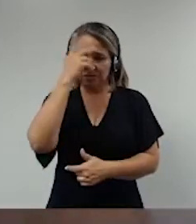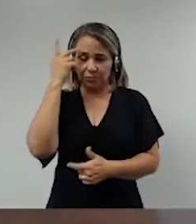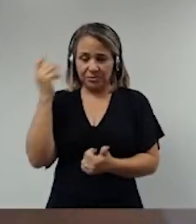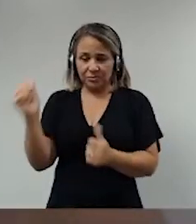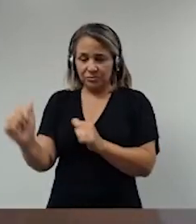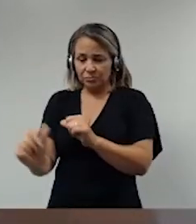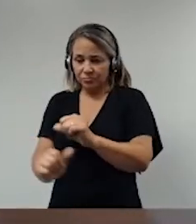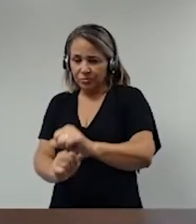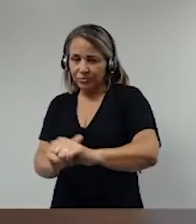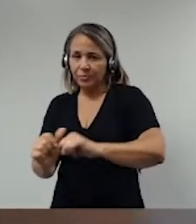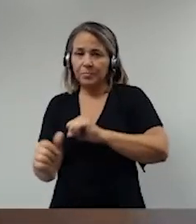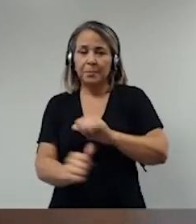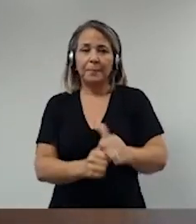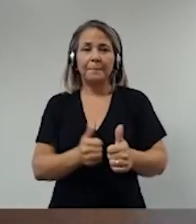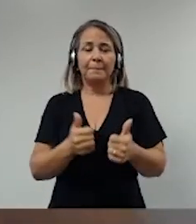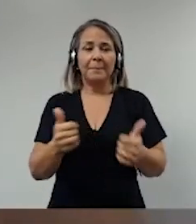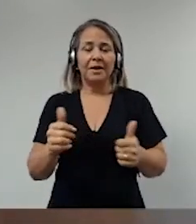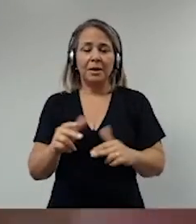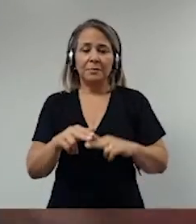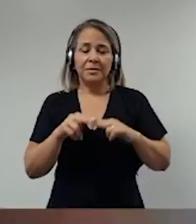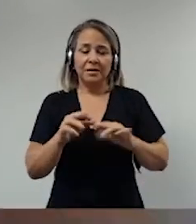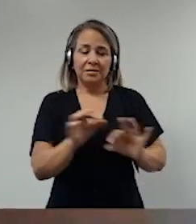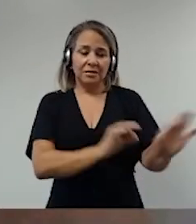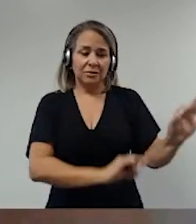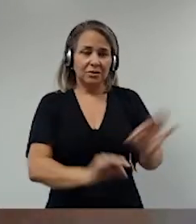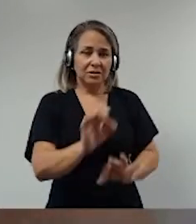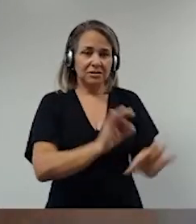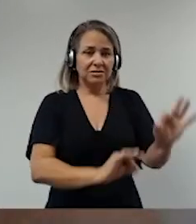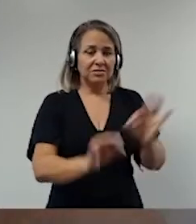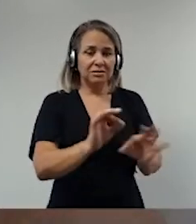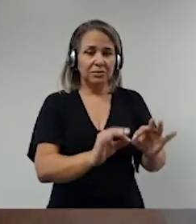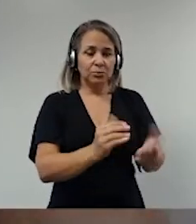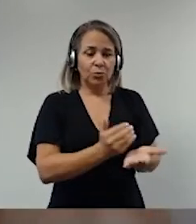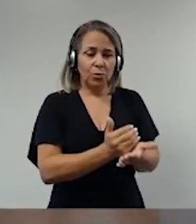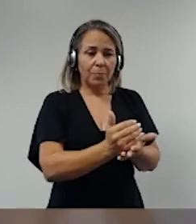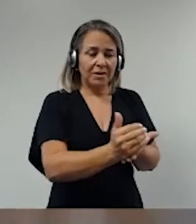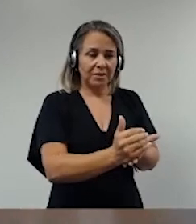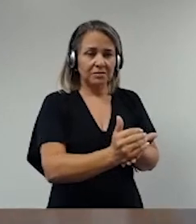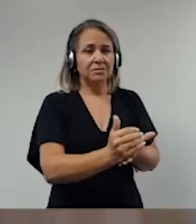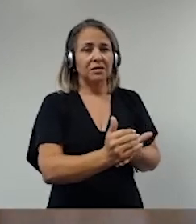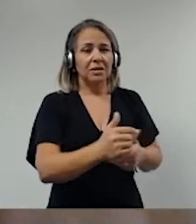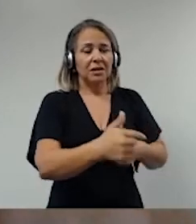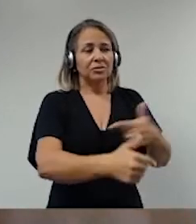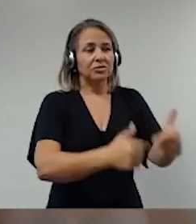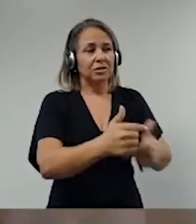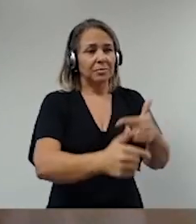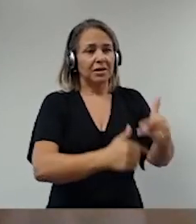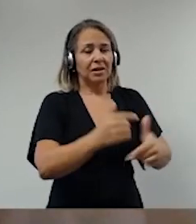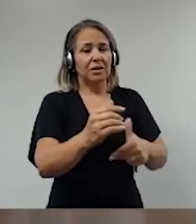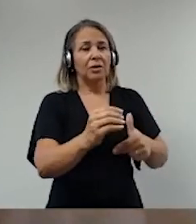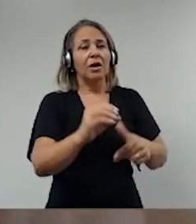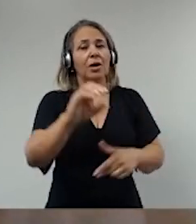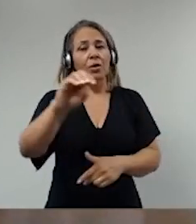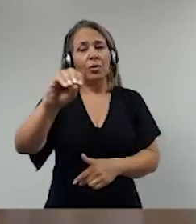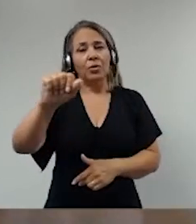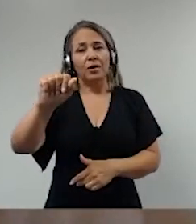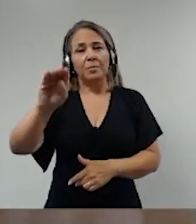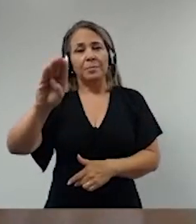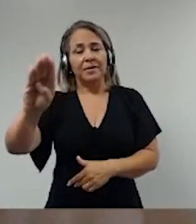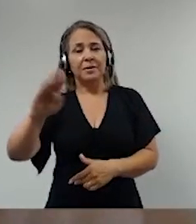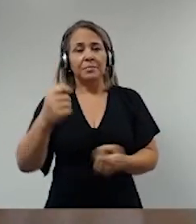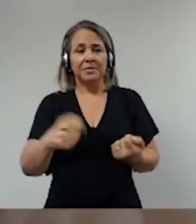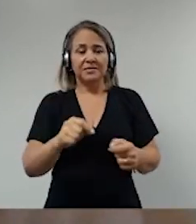da matriz produtiva, no caso das organizações, da sua matriz de atuação. Acho que o Silvio tocou num ponto que é a OAB refazer também a sua matriz